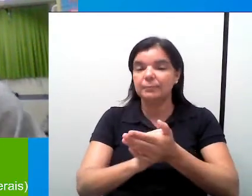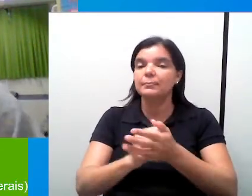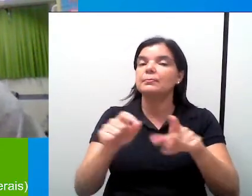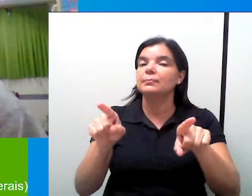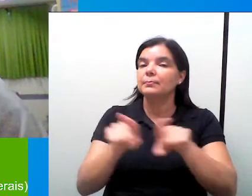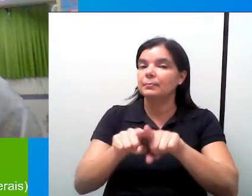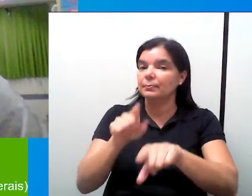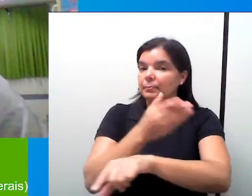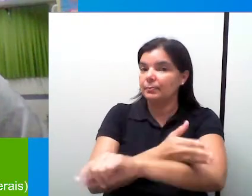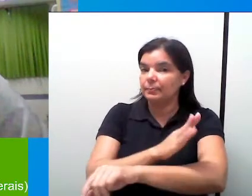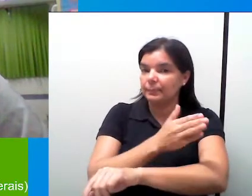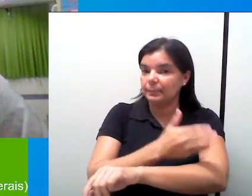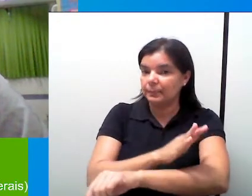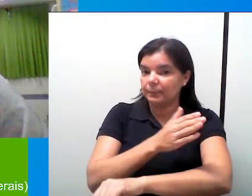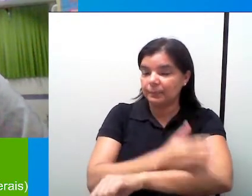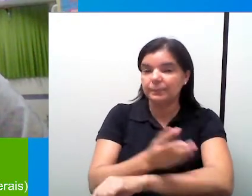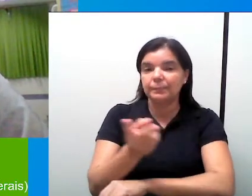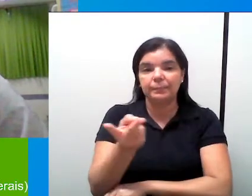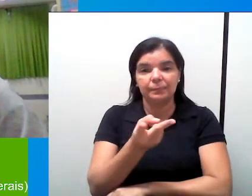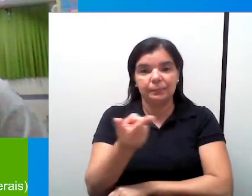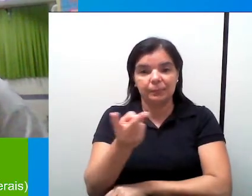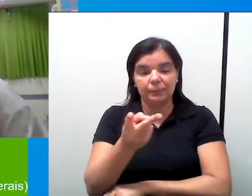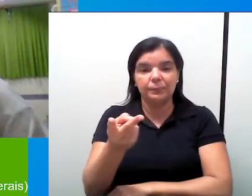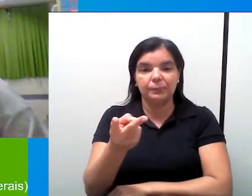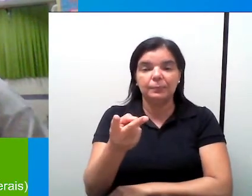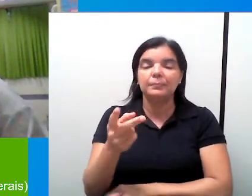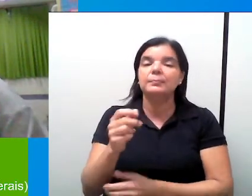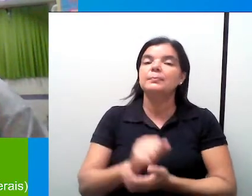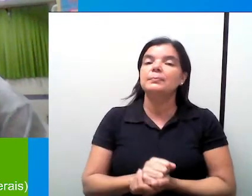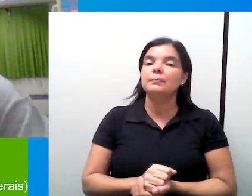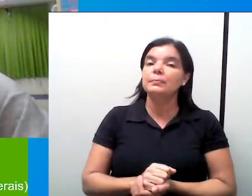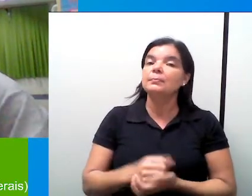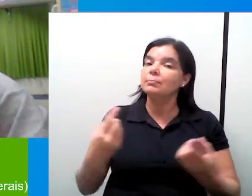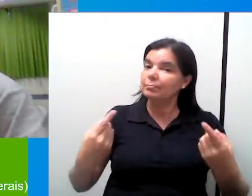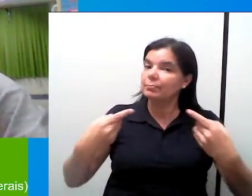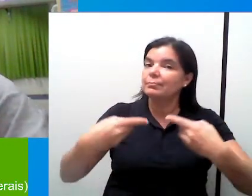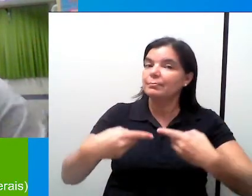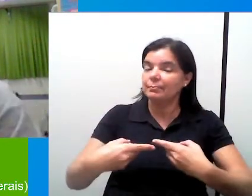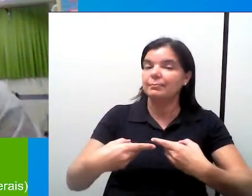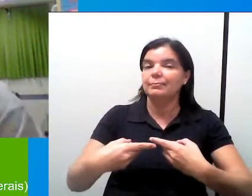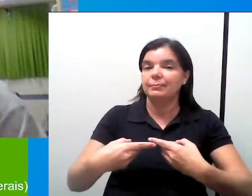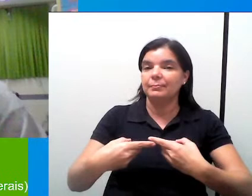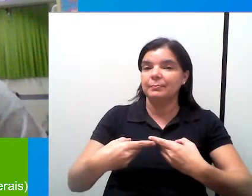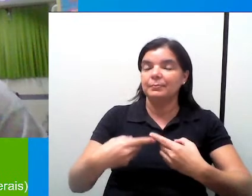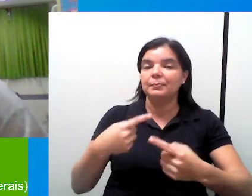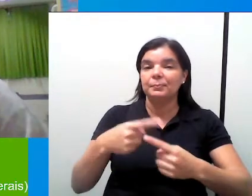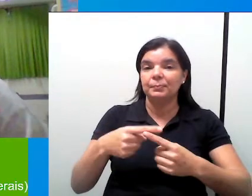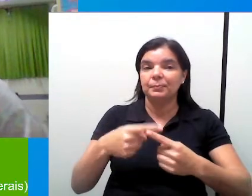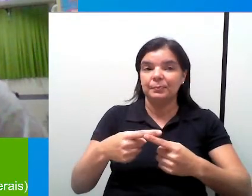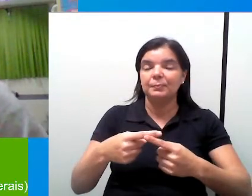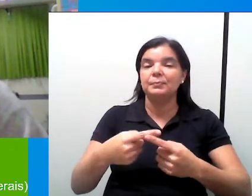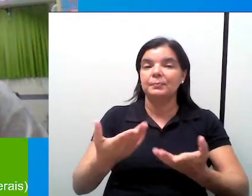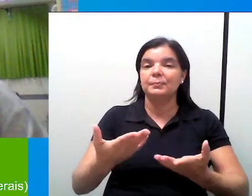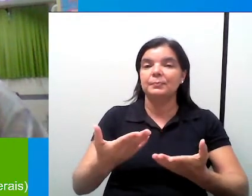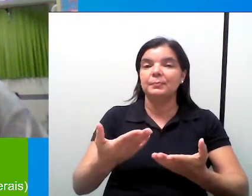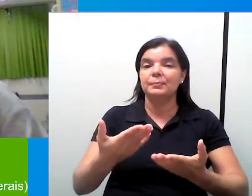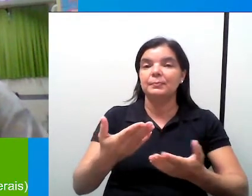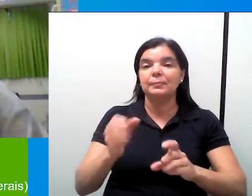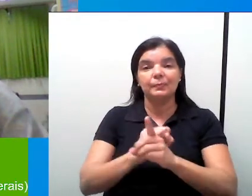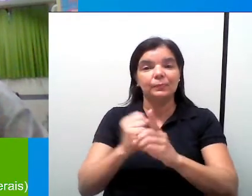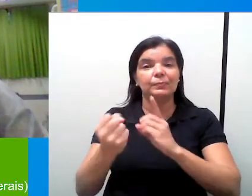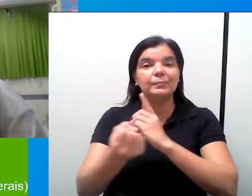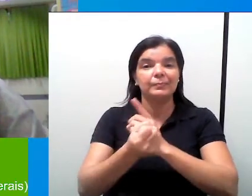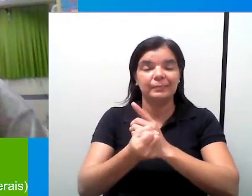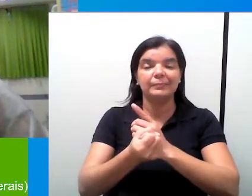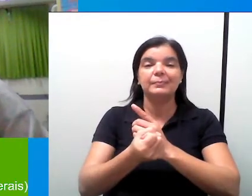duplas docentes, passa a ser mais desafiador ainda, porque as próprias demandas comunitárias, elas mudaram.